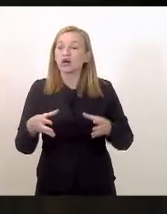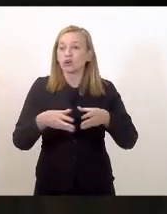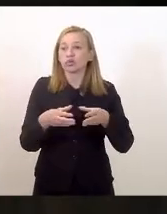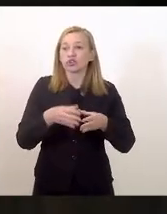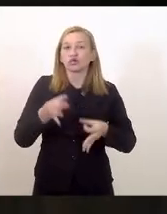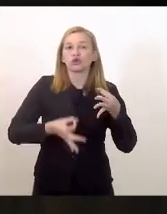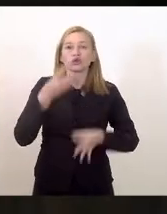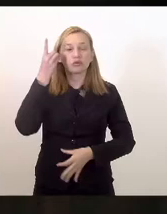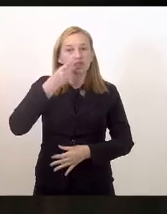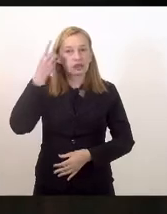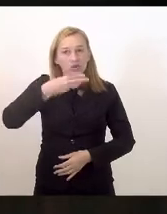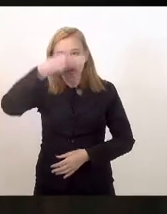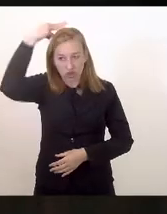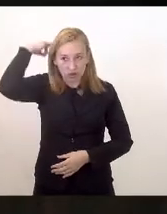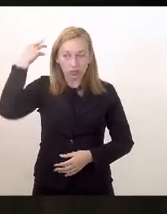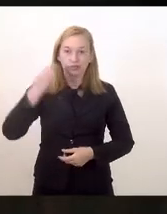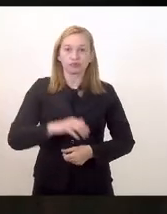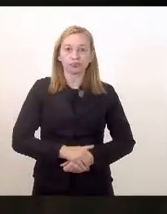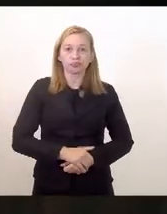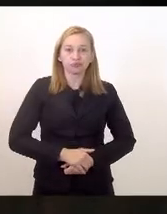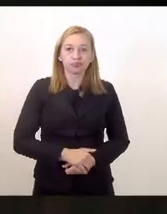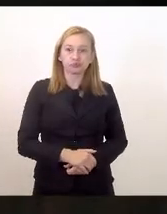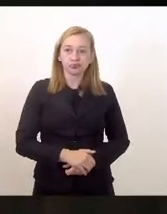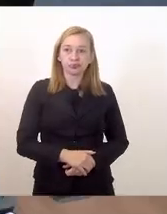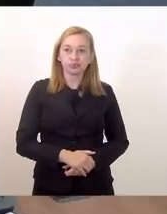Justiça, deputado Márcio Pacheco.